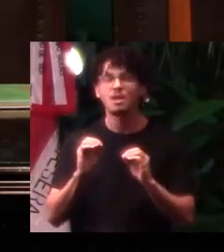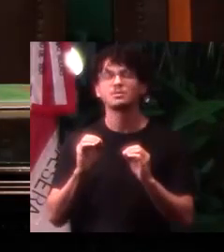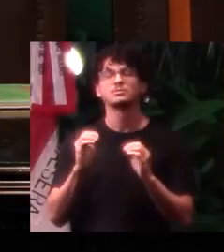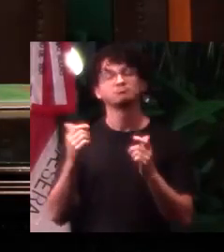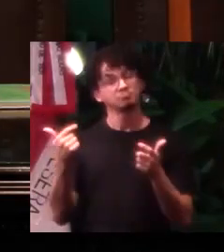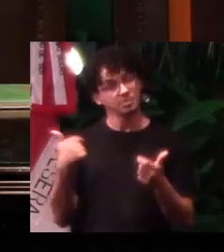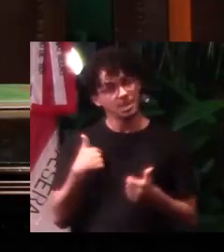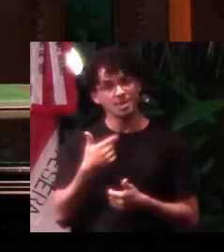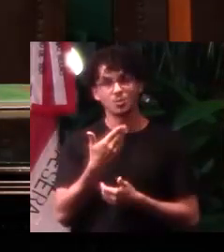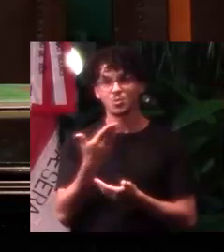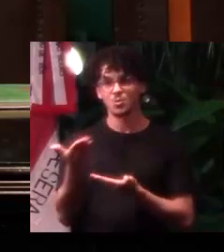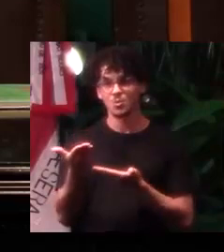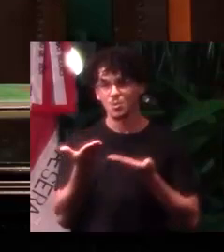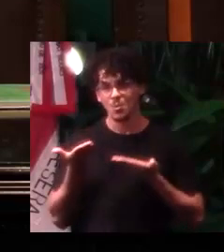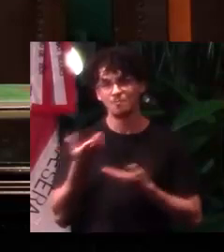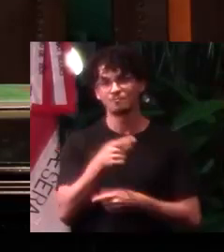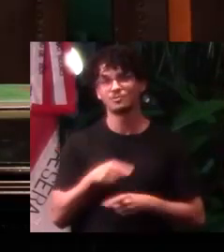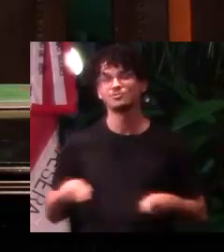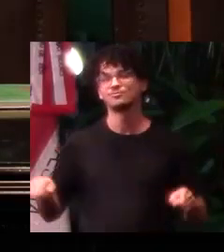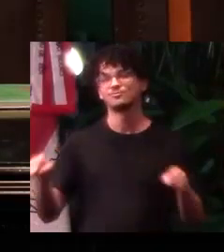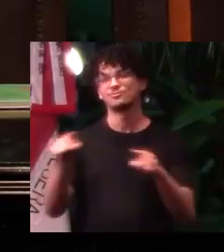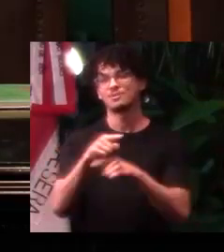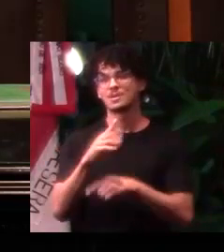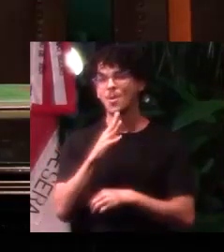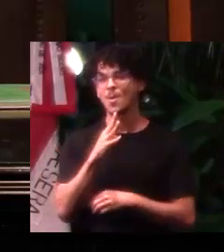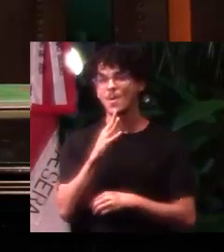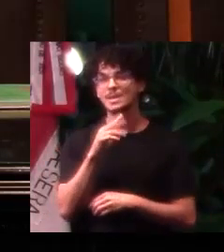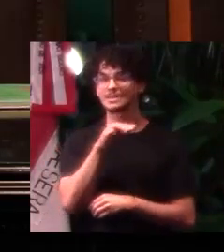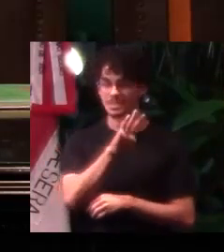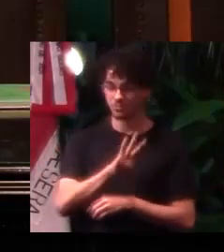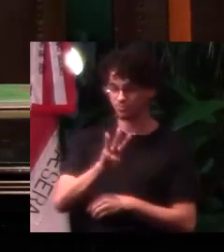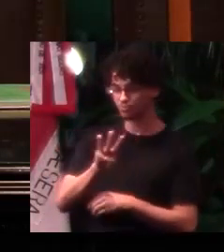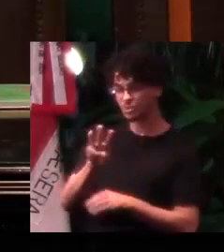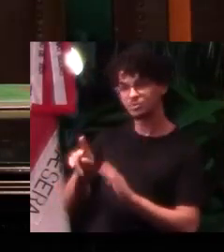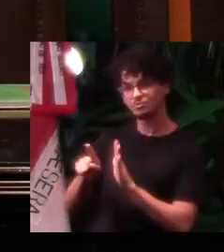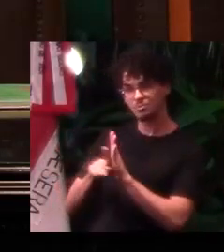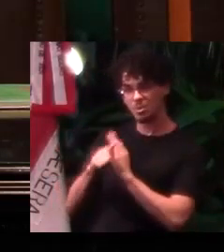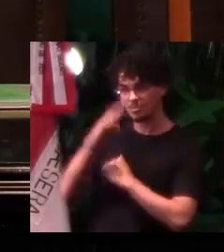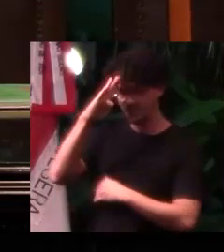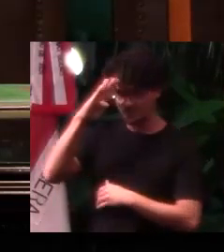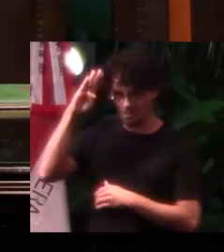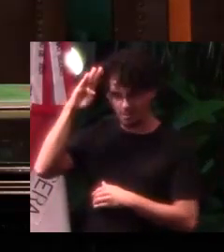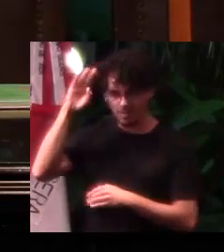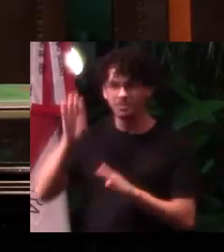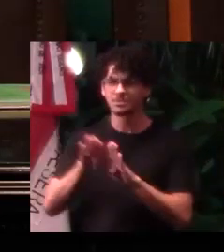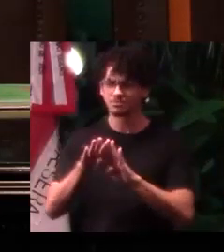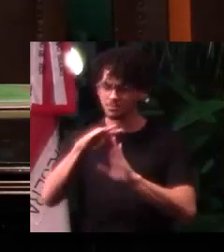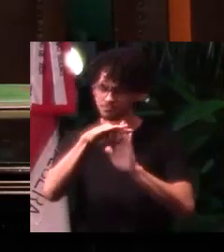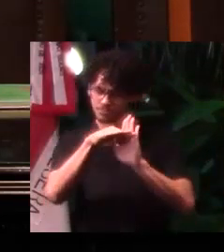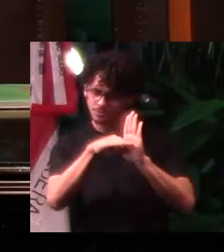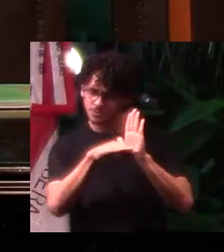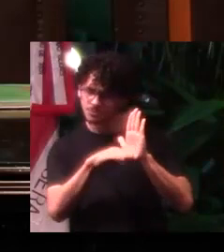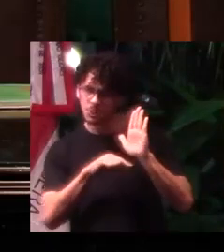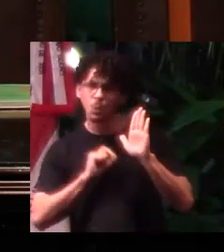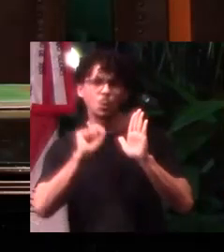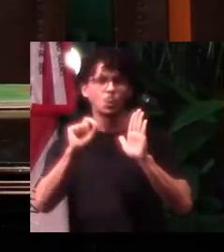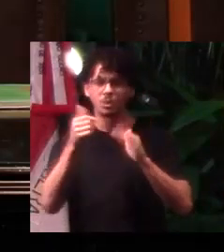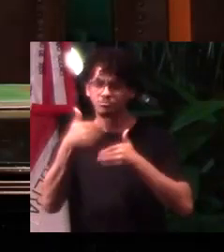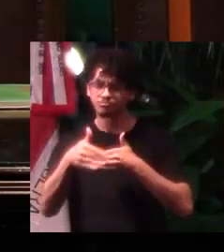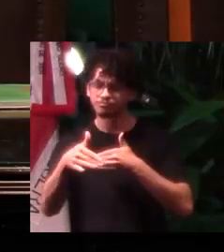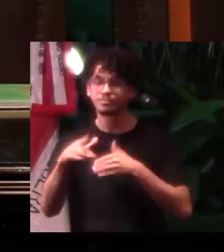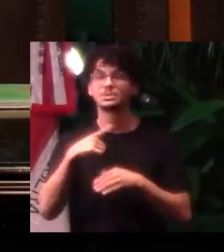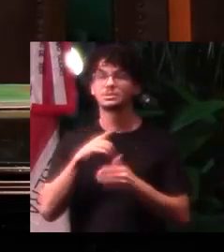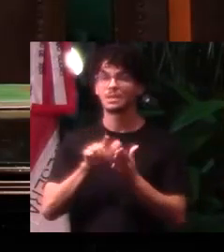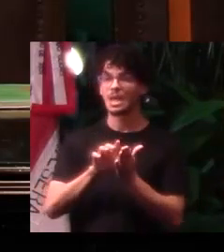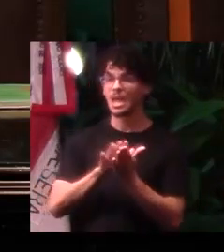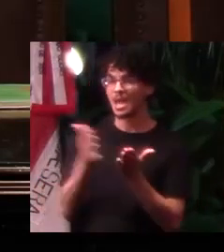Deixo aí aberto o convite a conhecer o site da academia, a programação, as revistas que ela publica,